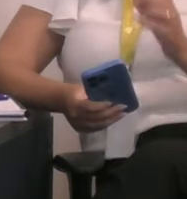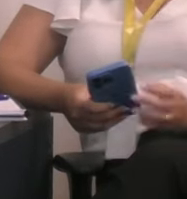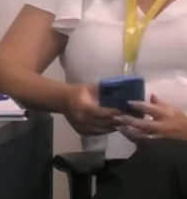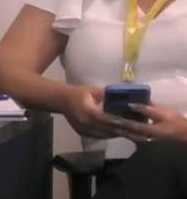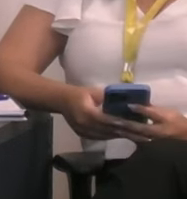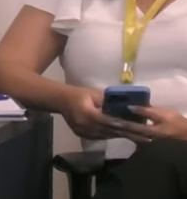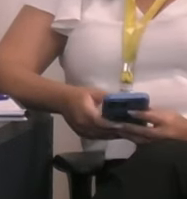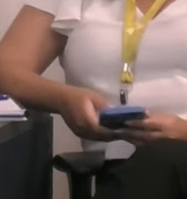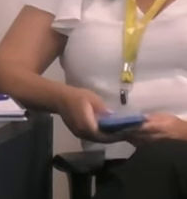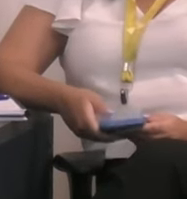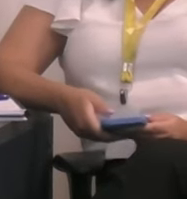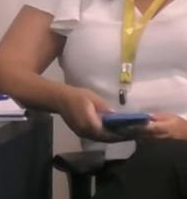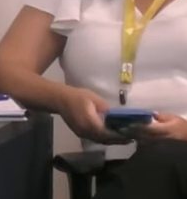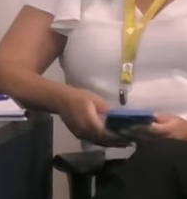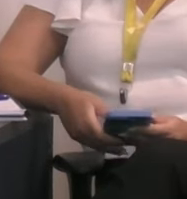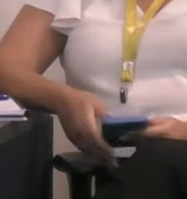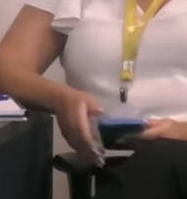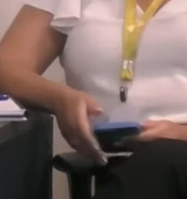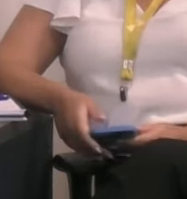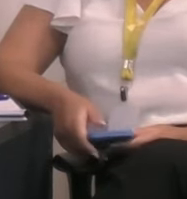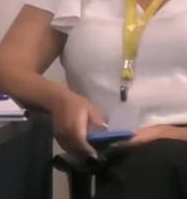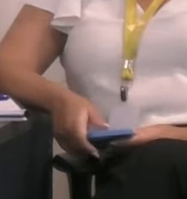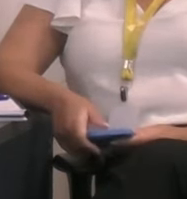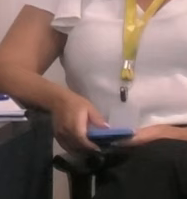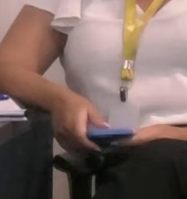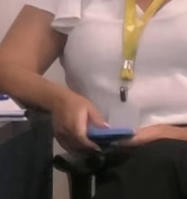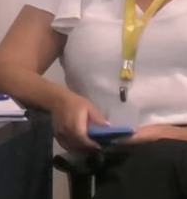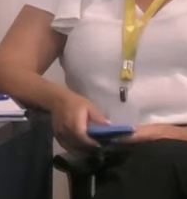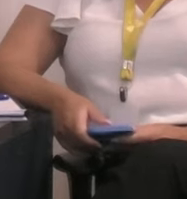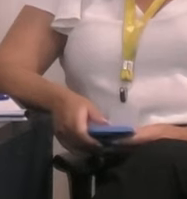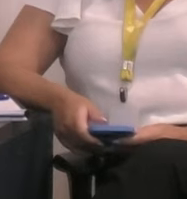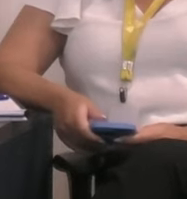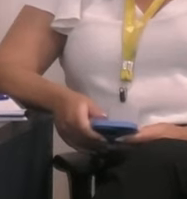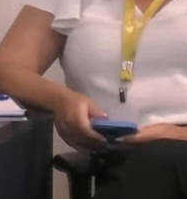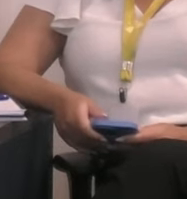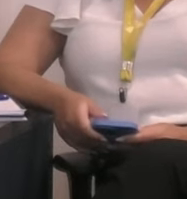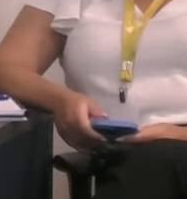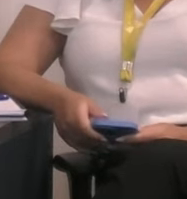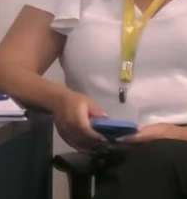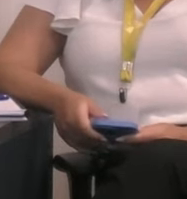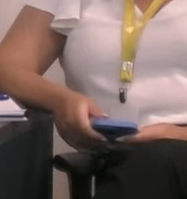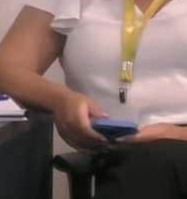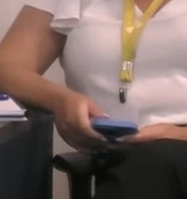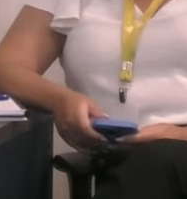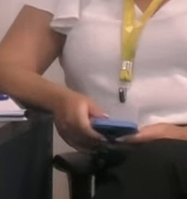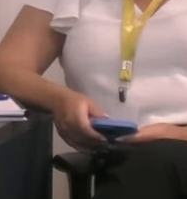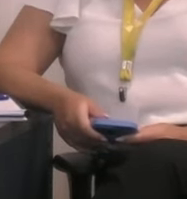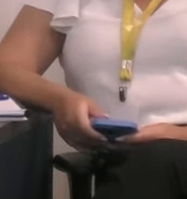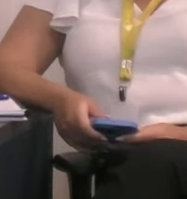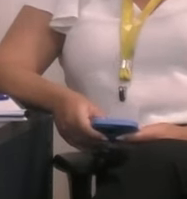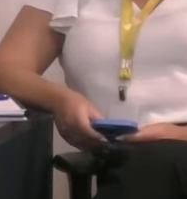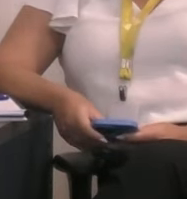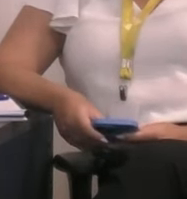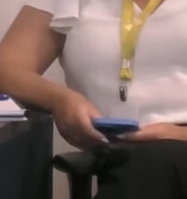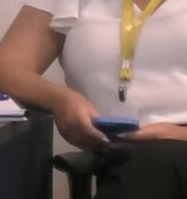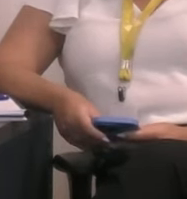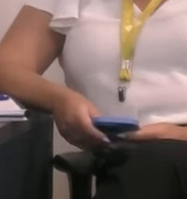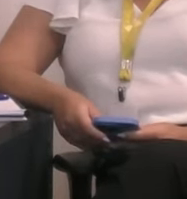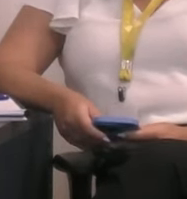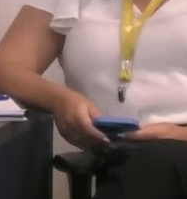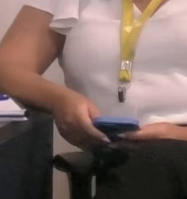que também é um representante assíduo lá dessas pessoas que vem brigando junto comigo lá. Diga-se de